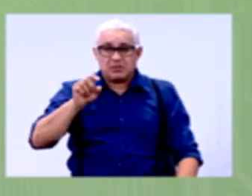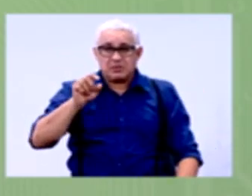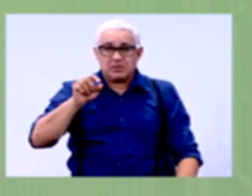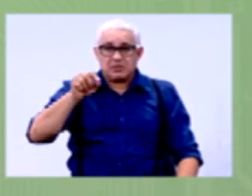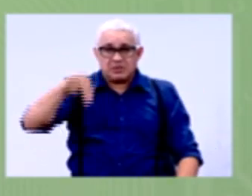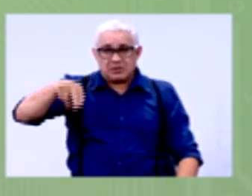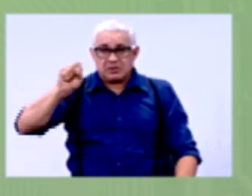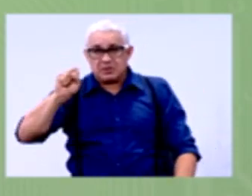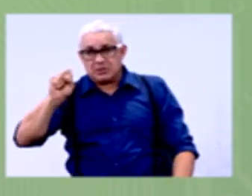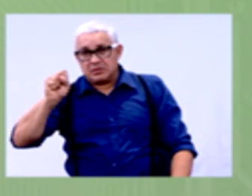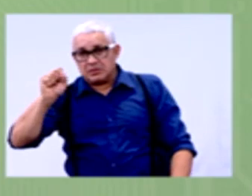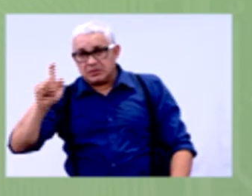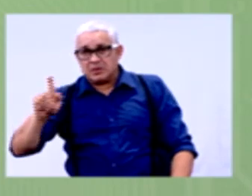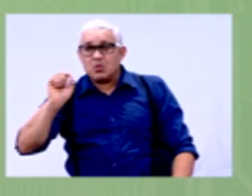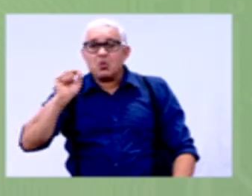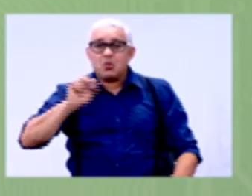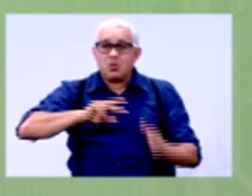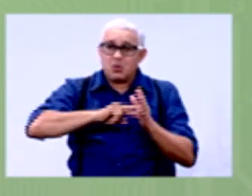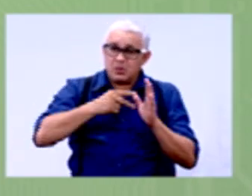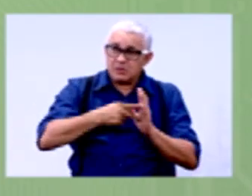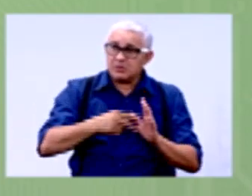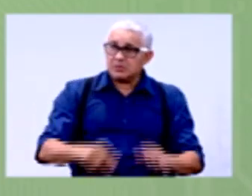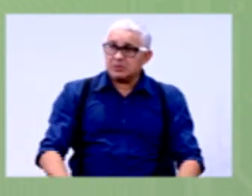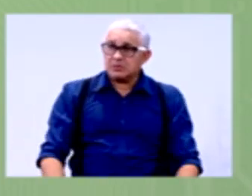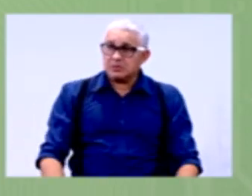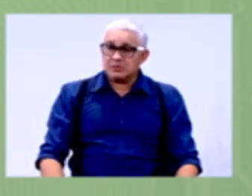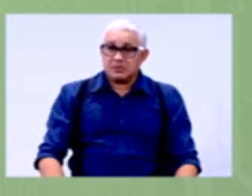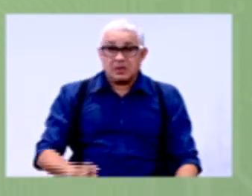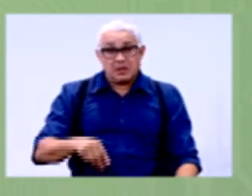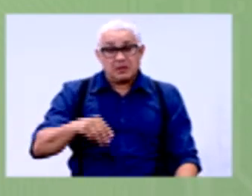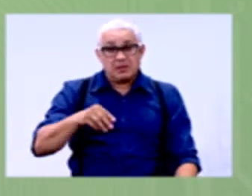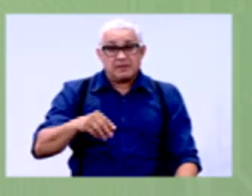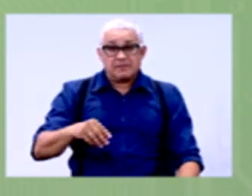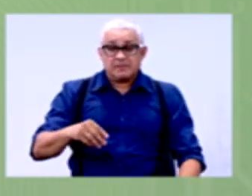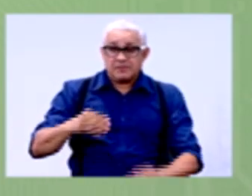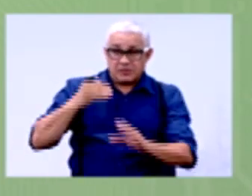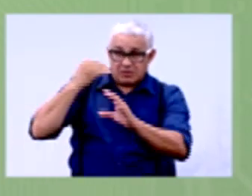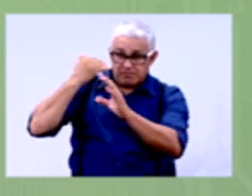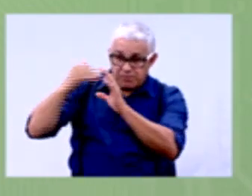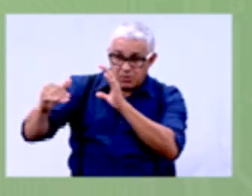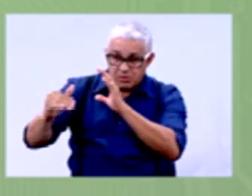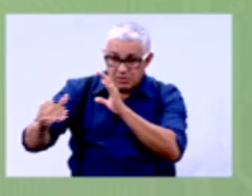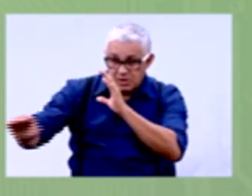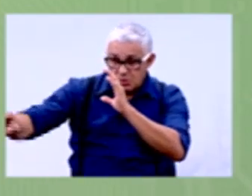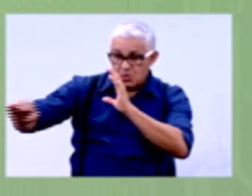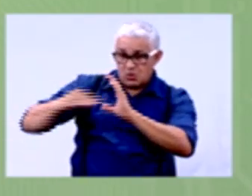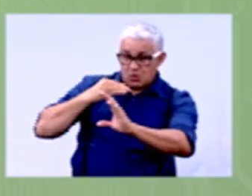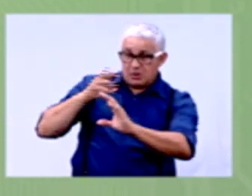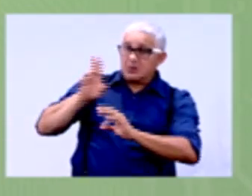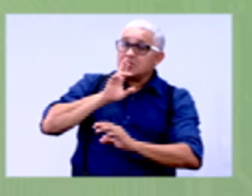data.msg. MSG o que é? Basicamente é a mensagem que foi retornada lá da página anterior.